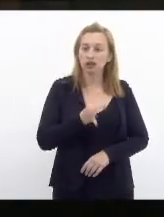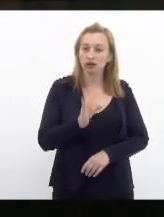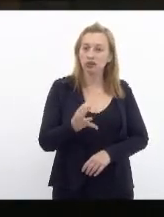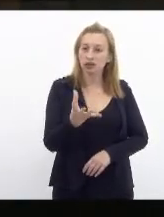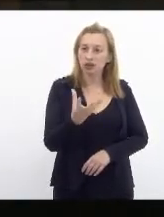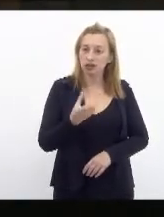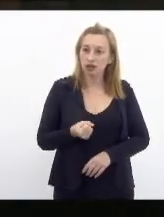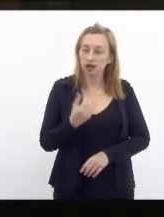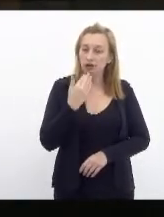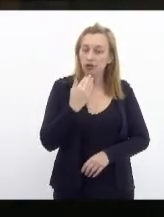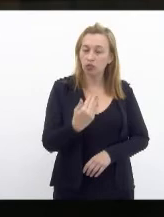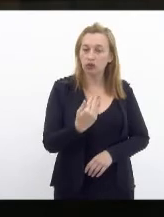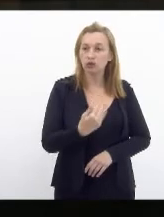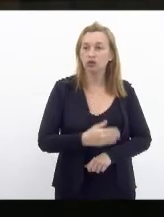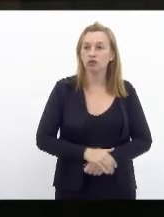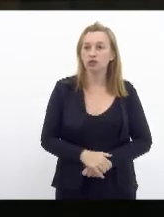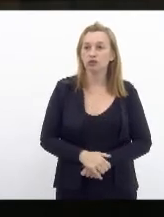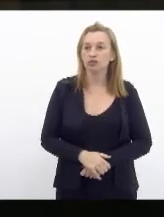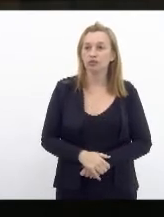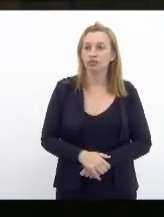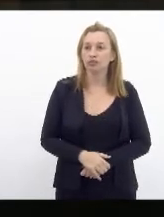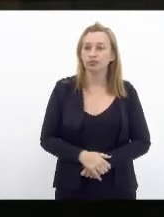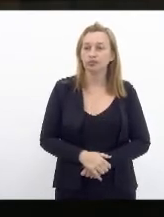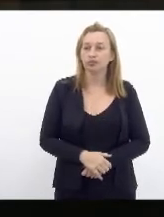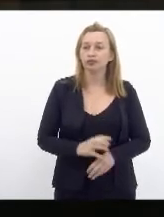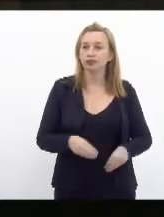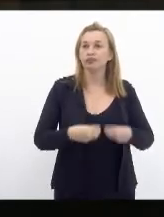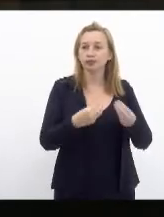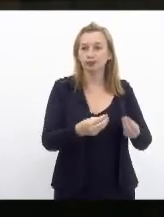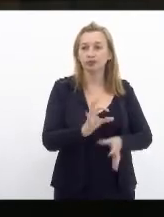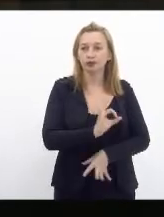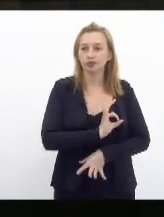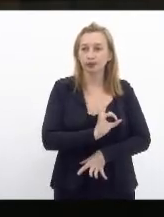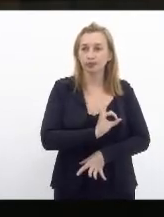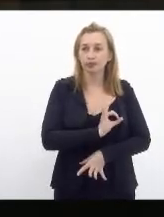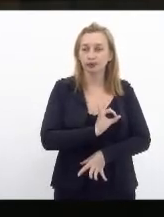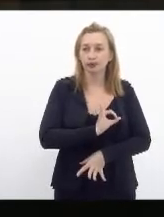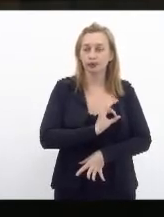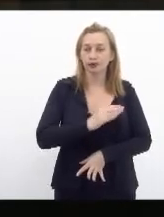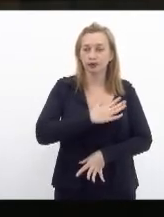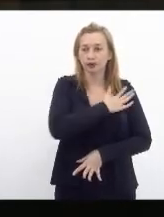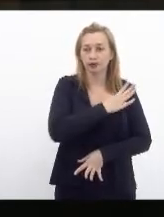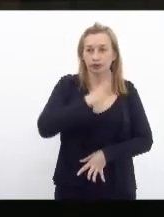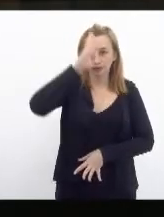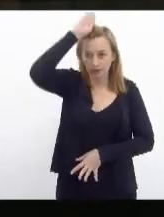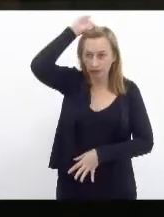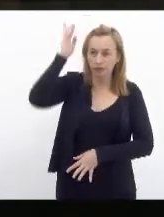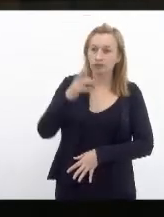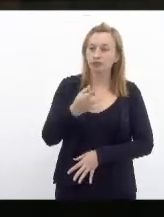acolher esse nosso pedido e dar aos policiais militares e bombeiros praças